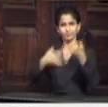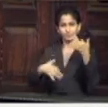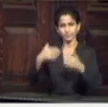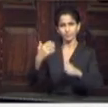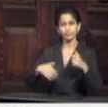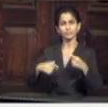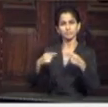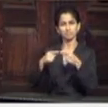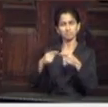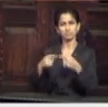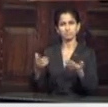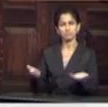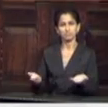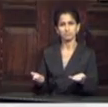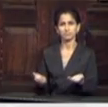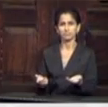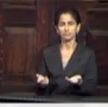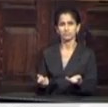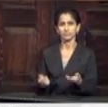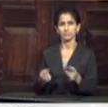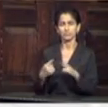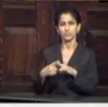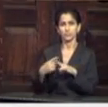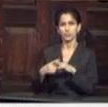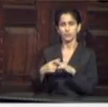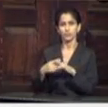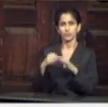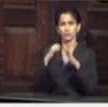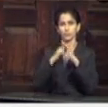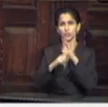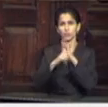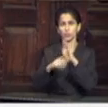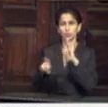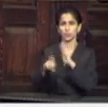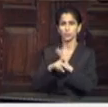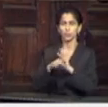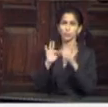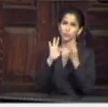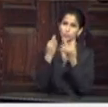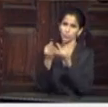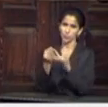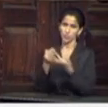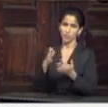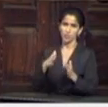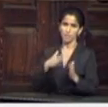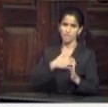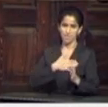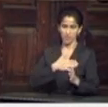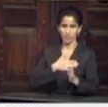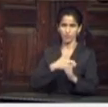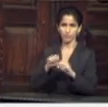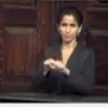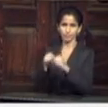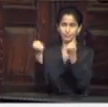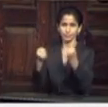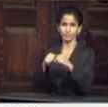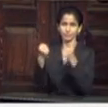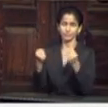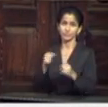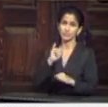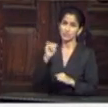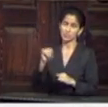justificativa seja que as empresas da minha família vão quebrar se o